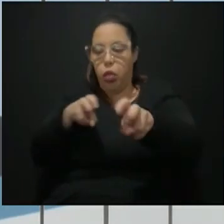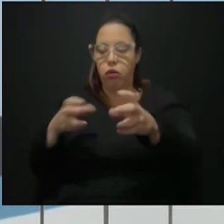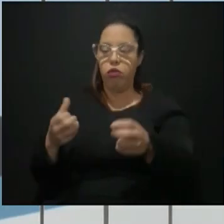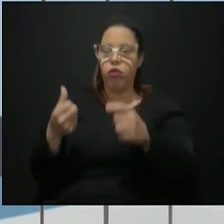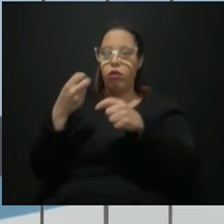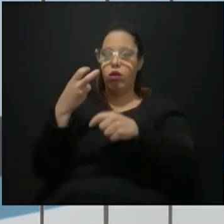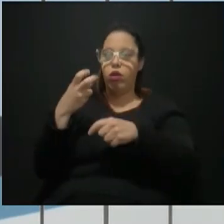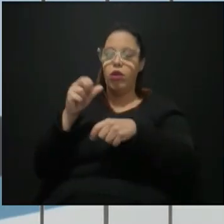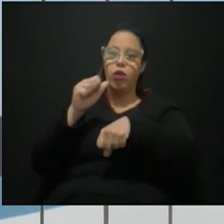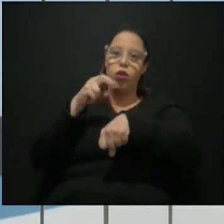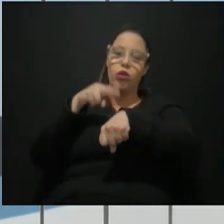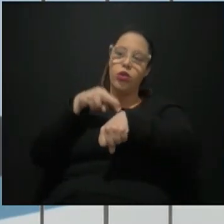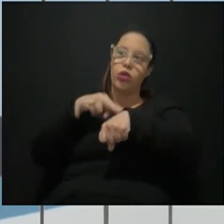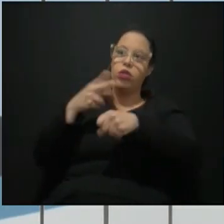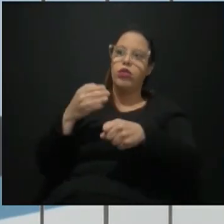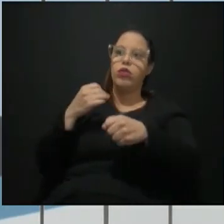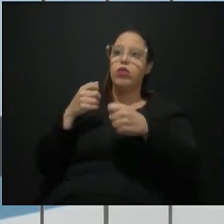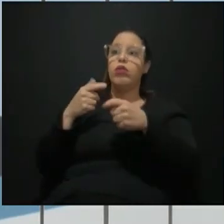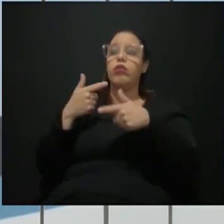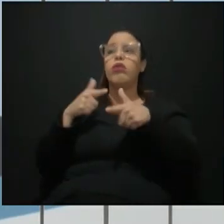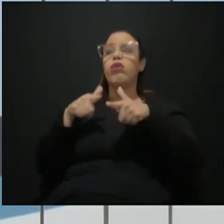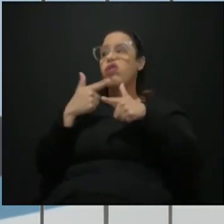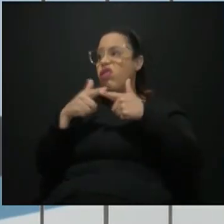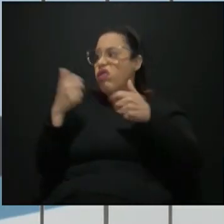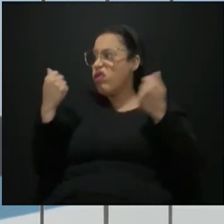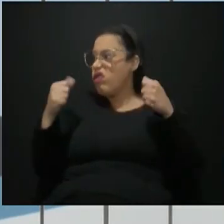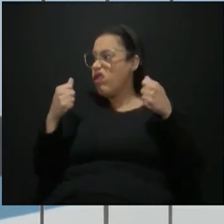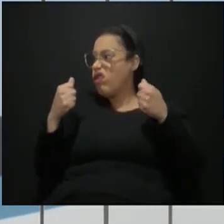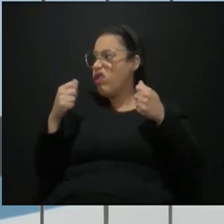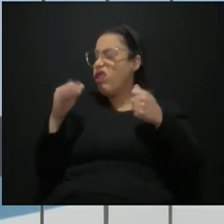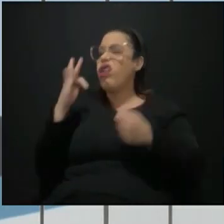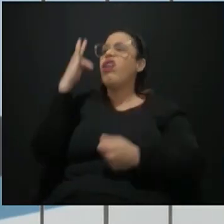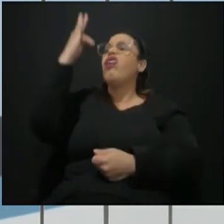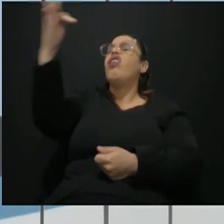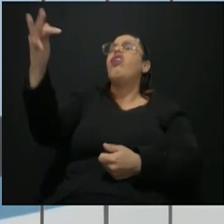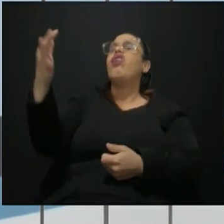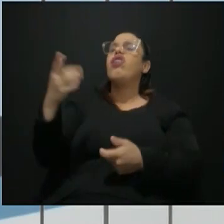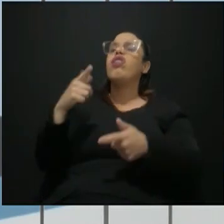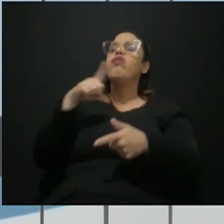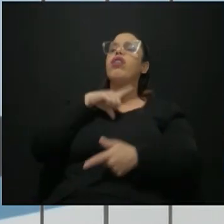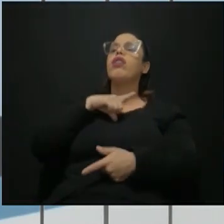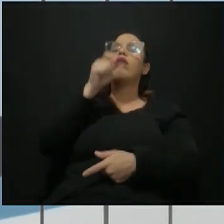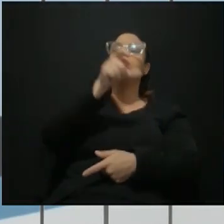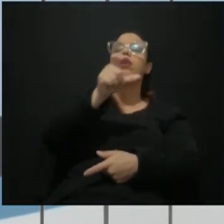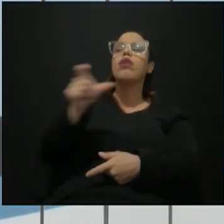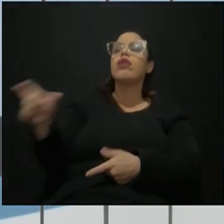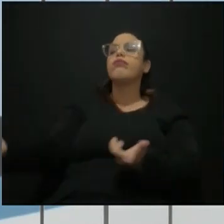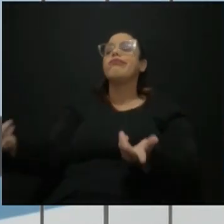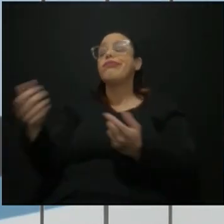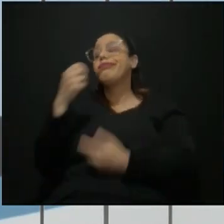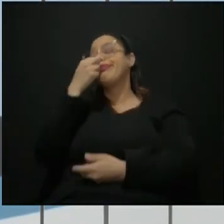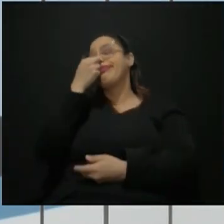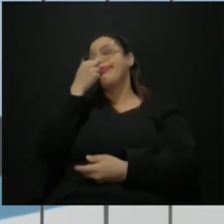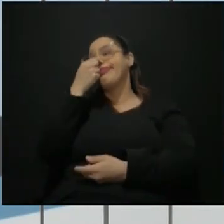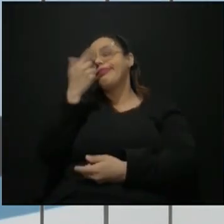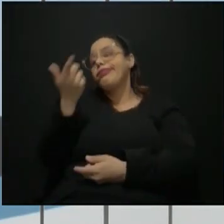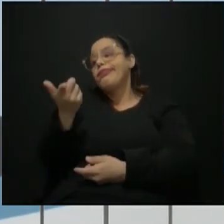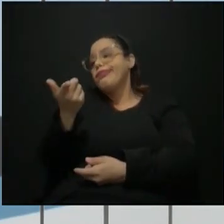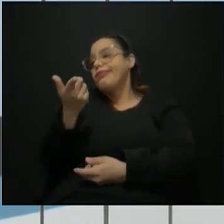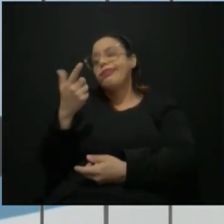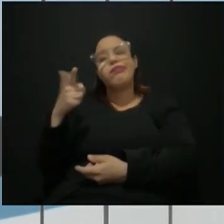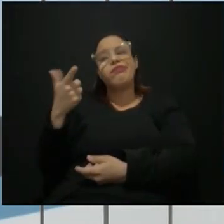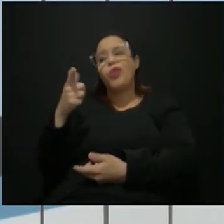preparar para o seu processo de envelhecimento, né? Que futuro a gente vai ter para essas pessoas? Então, veja que não tem como, né? A gente vai falar